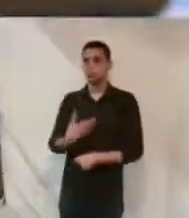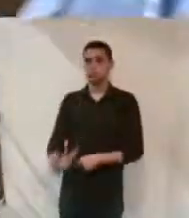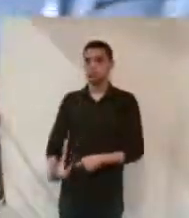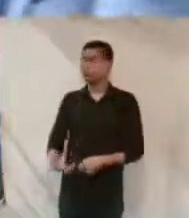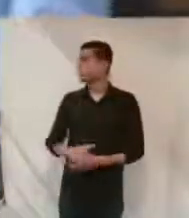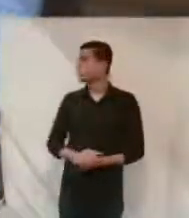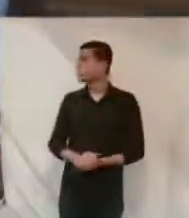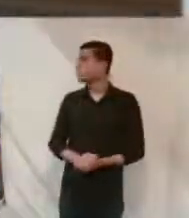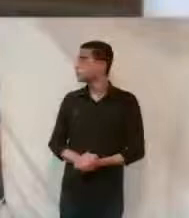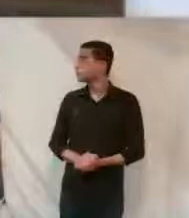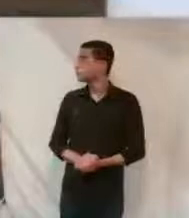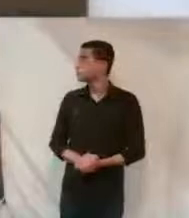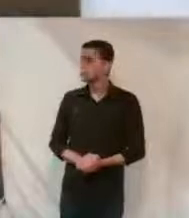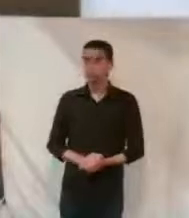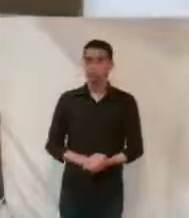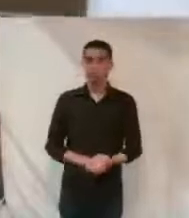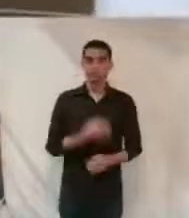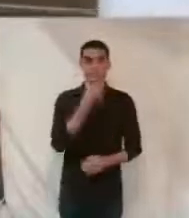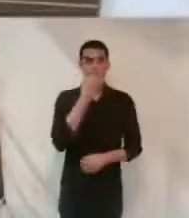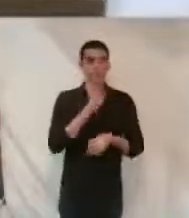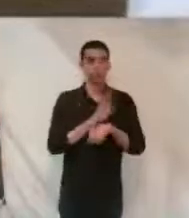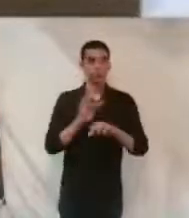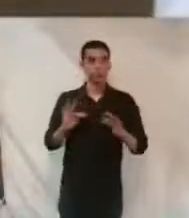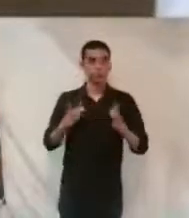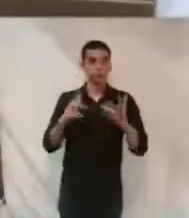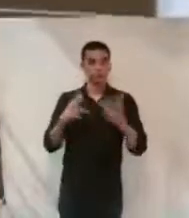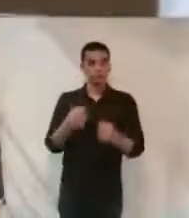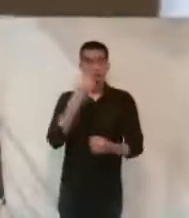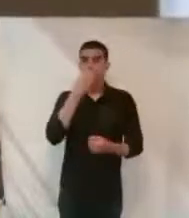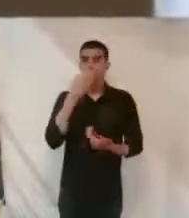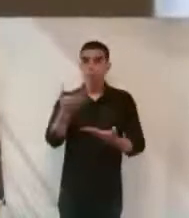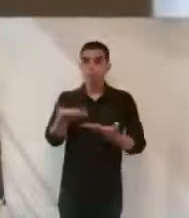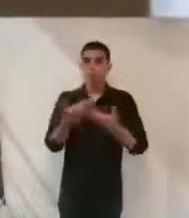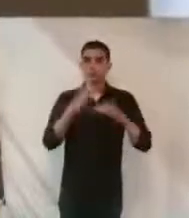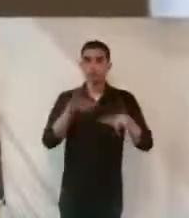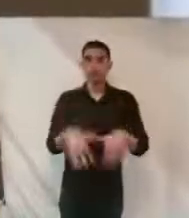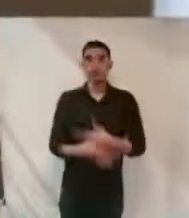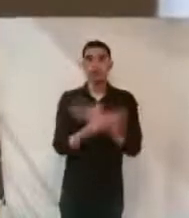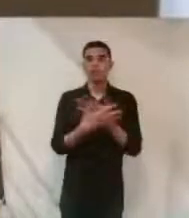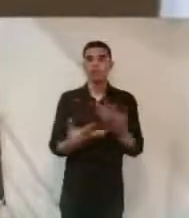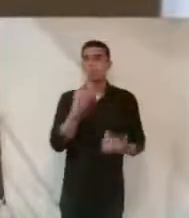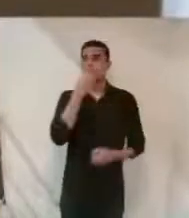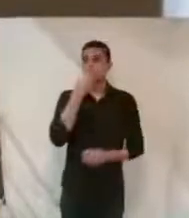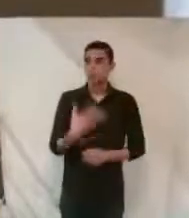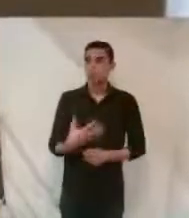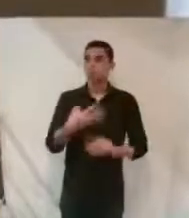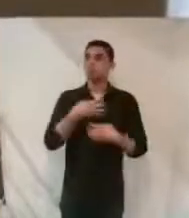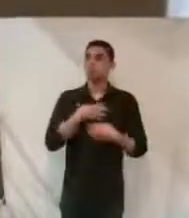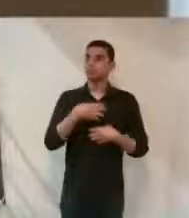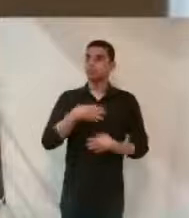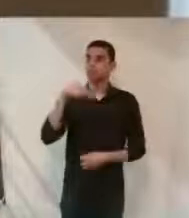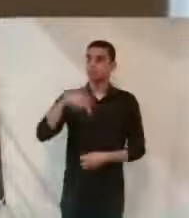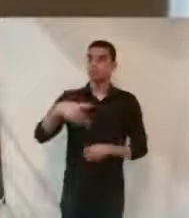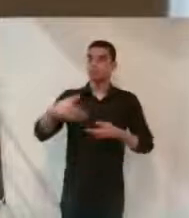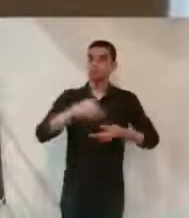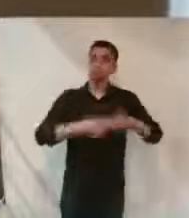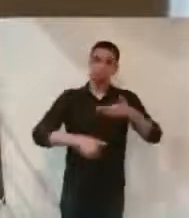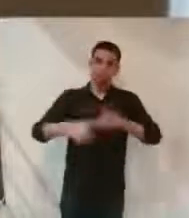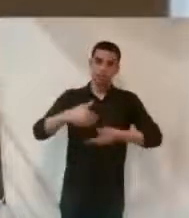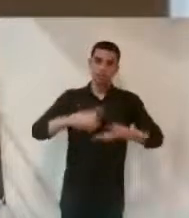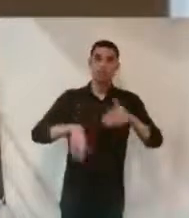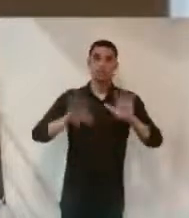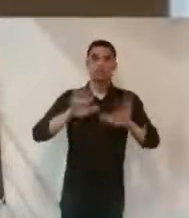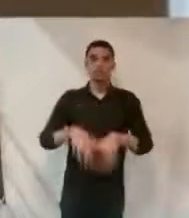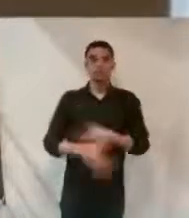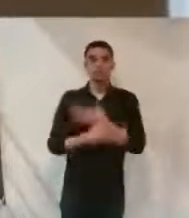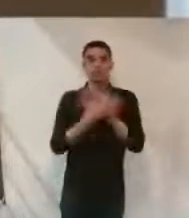Boa tarde a todos. Sejam bem-vindos para esse evento maravilhoso. Quer dizer, é muito bom a gente participar de um